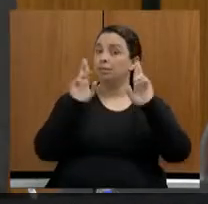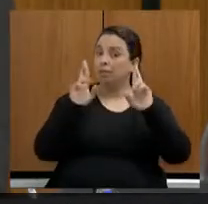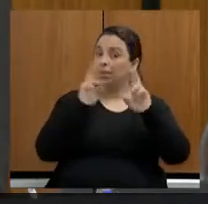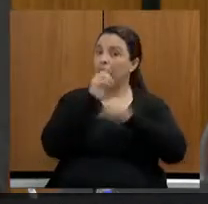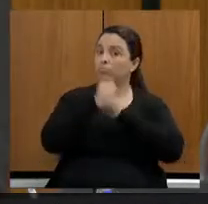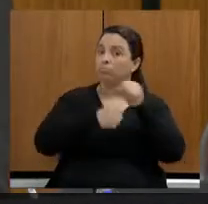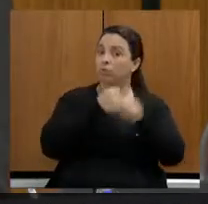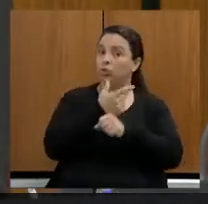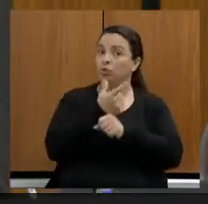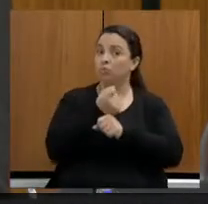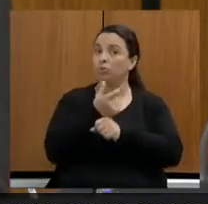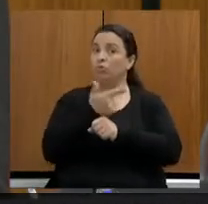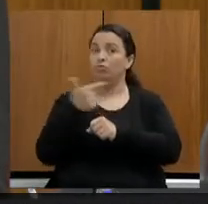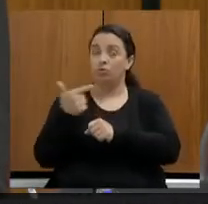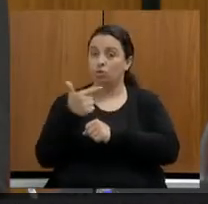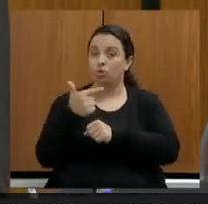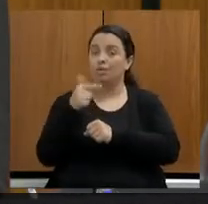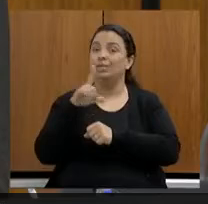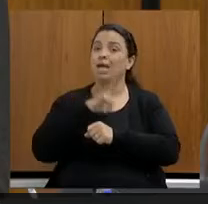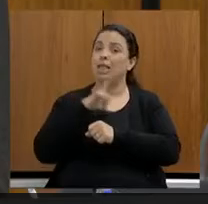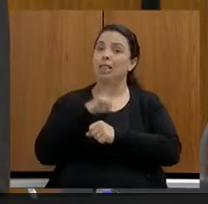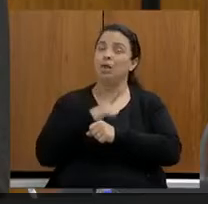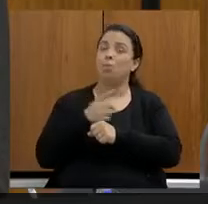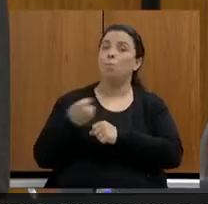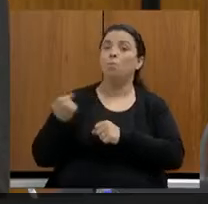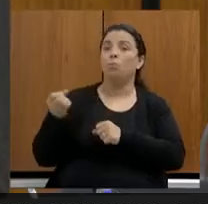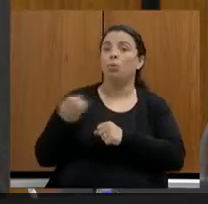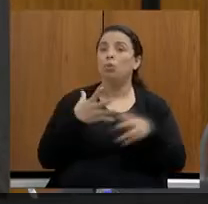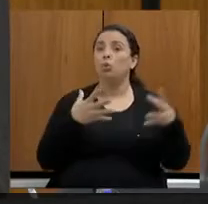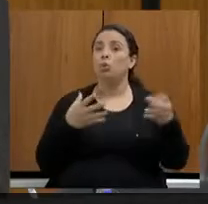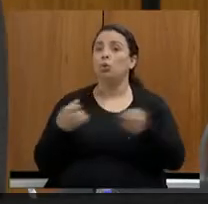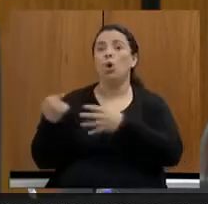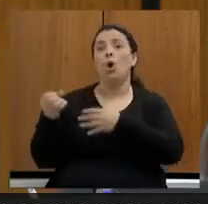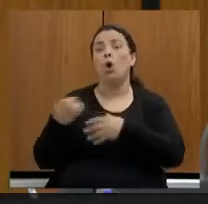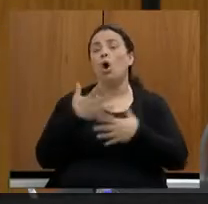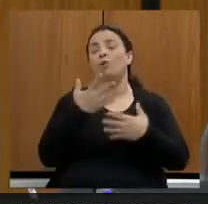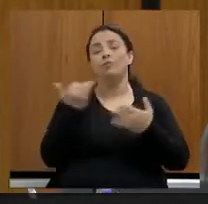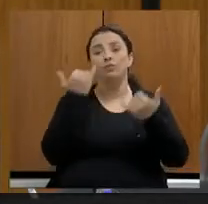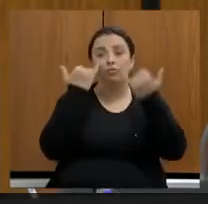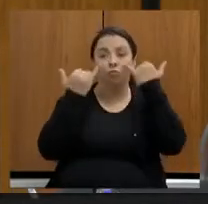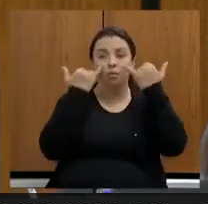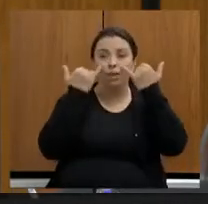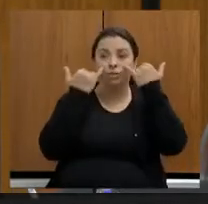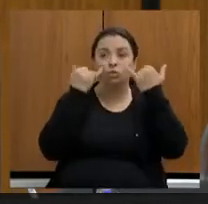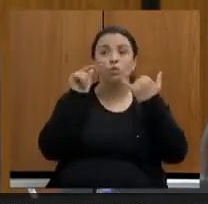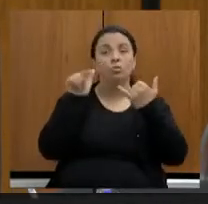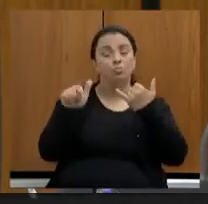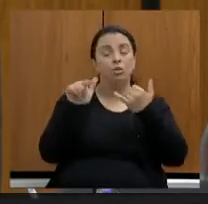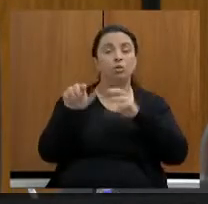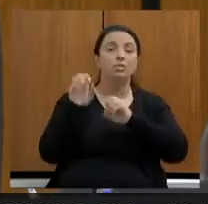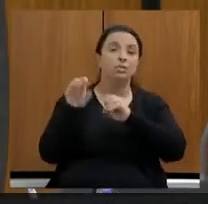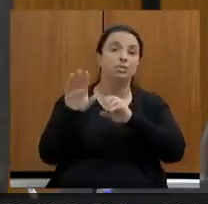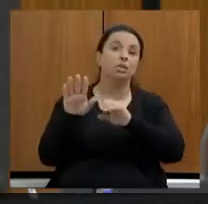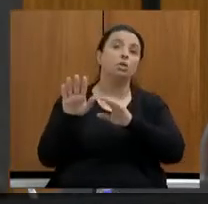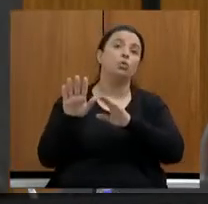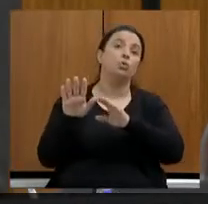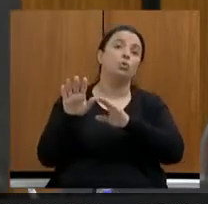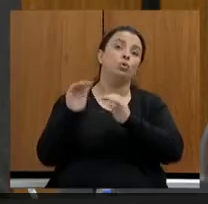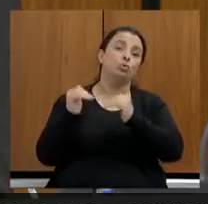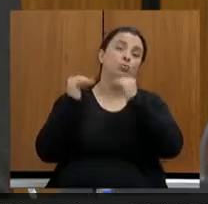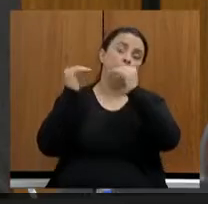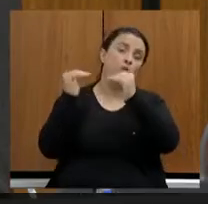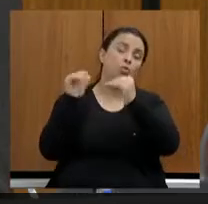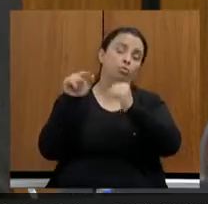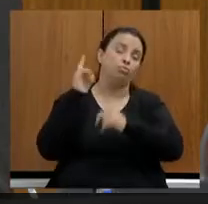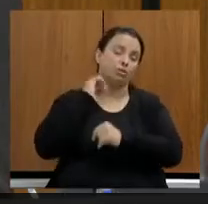o ensino superior de Minas Gerais Professora Júlia que que tá acontecendo tá acontecendo que alma certo até